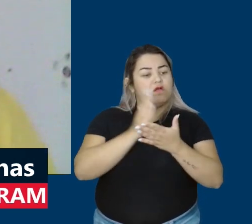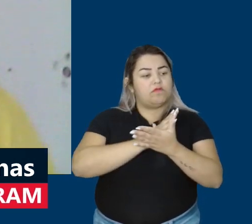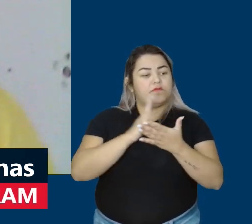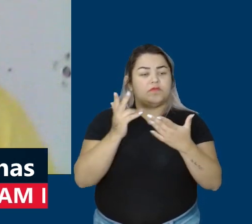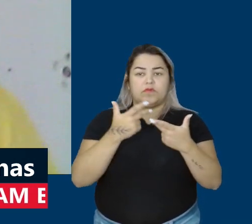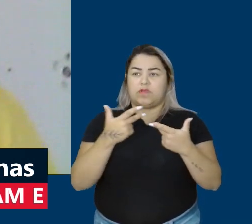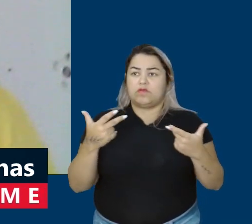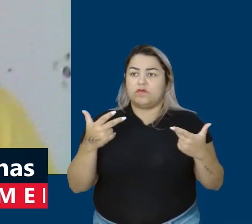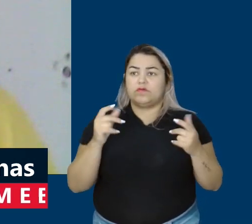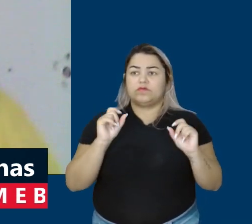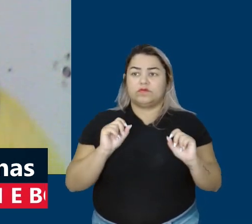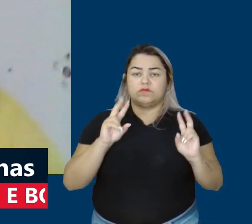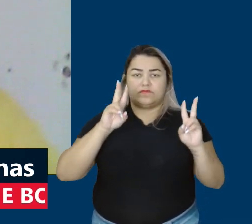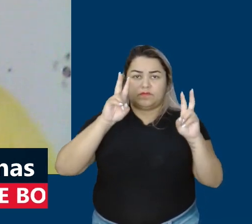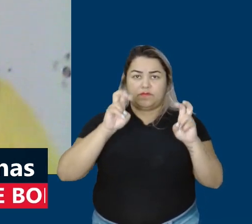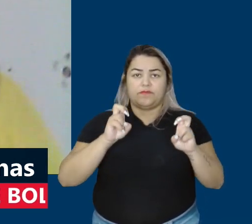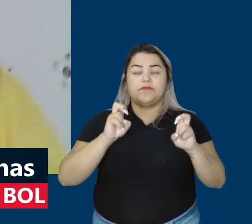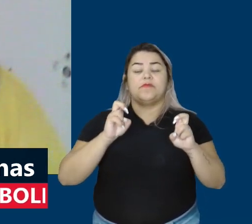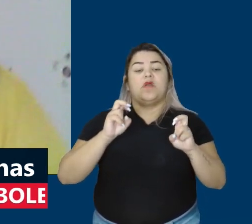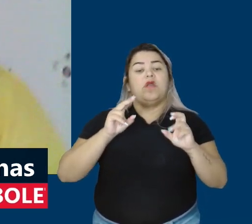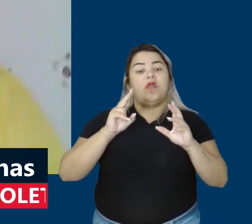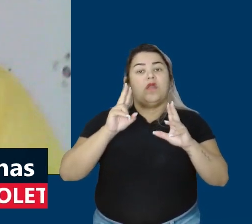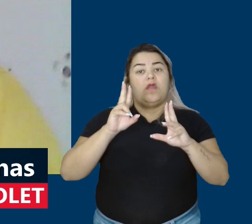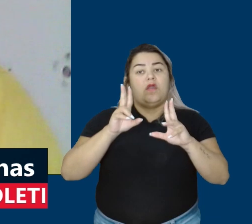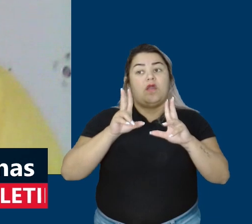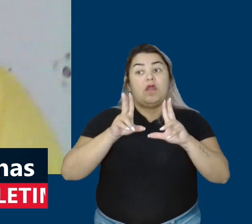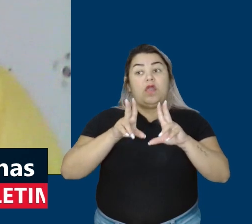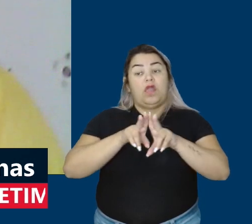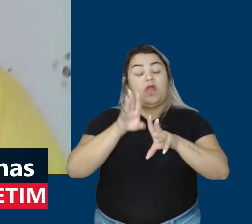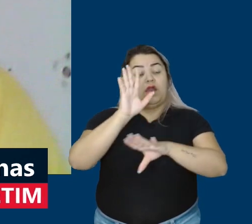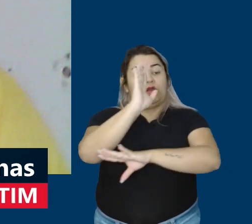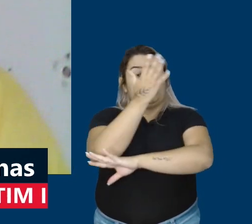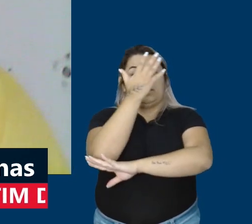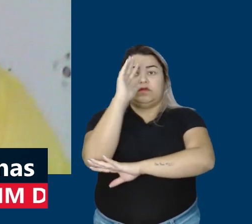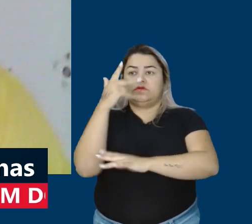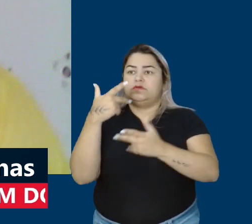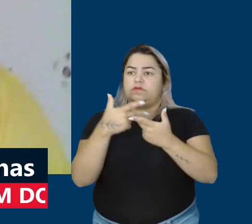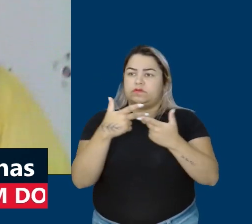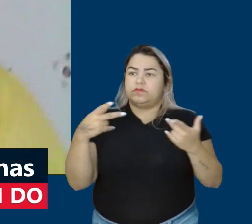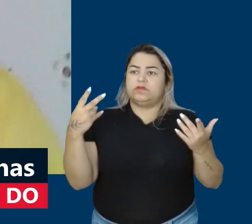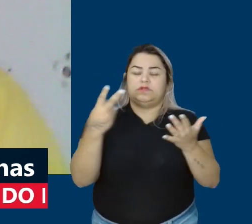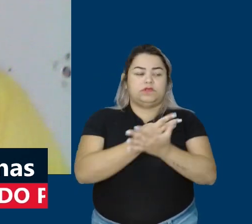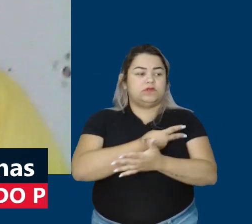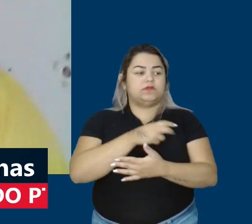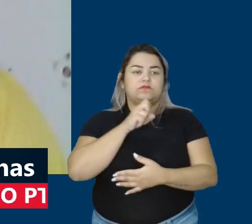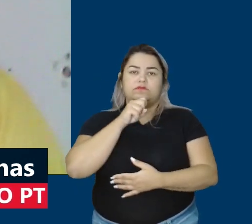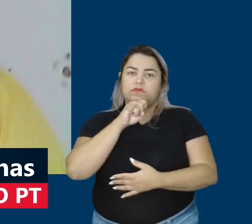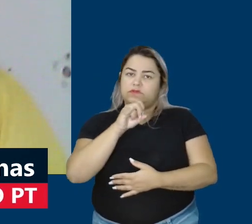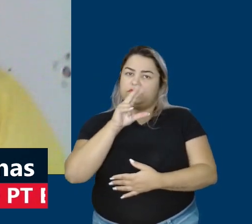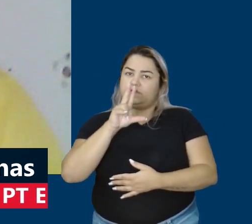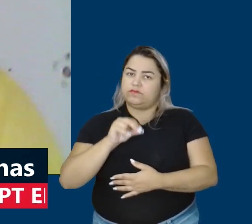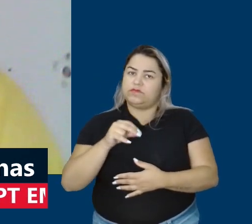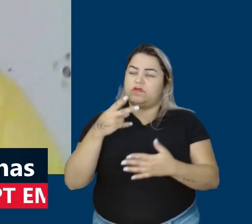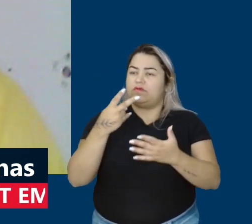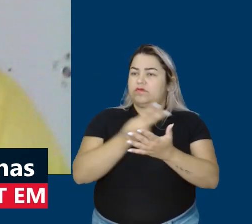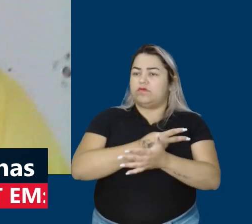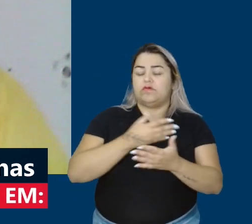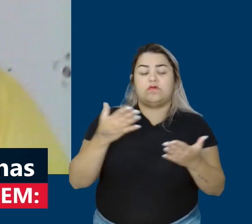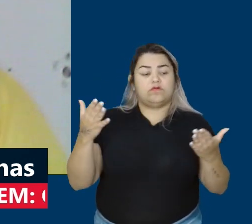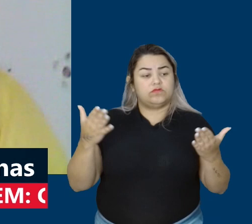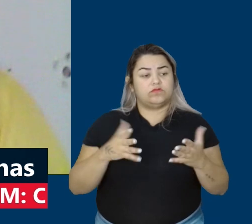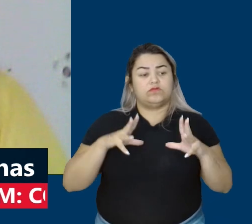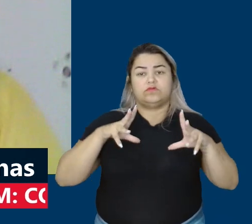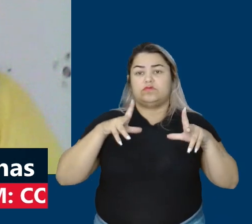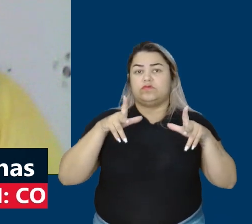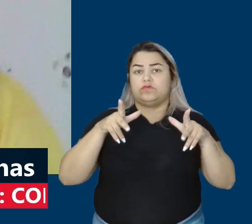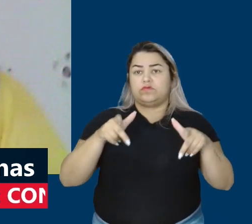relação ambiental, para não ter todos os desastres que estão tendo, porque se a gente não fizer nada agora, todos esses desastres vão